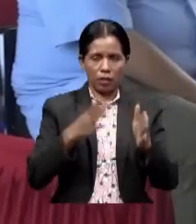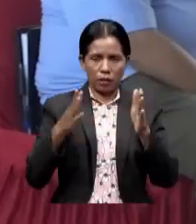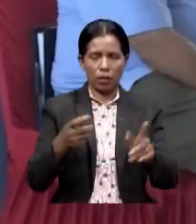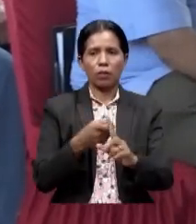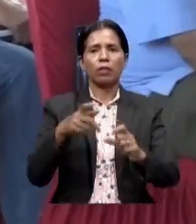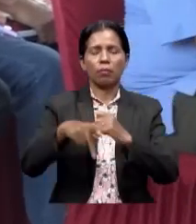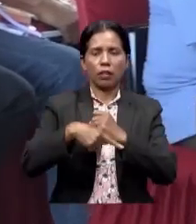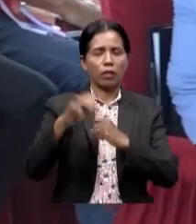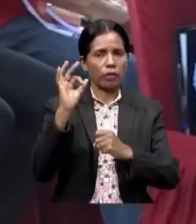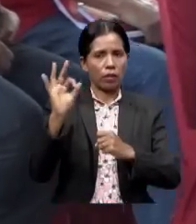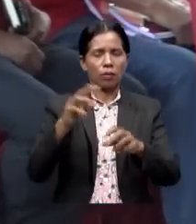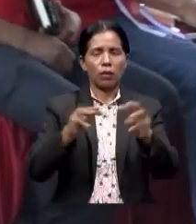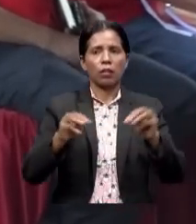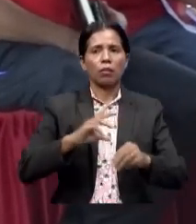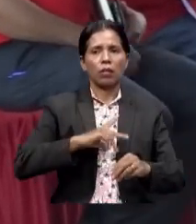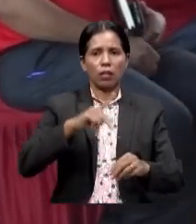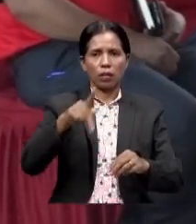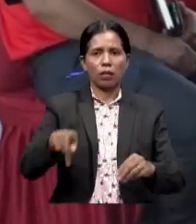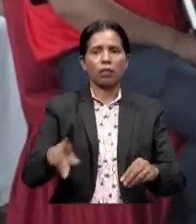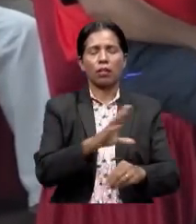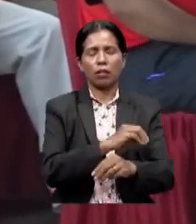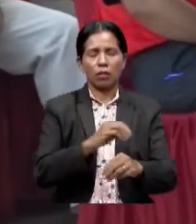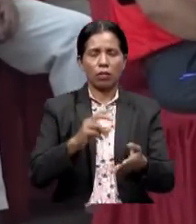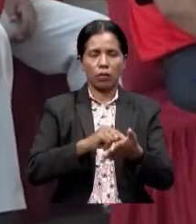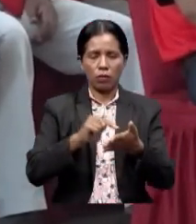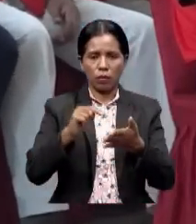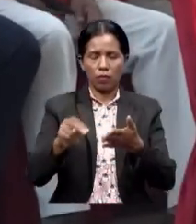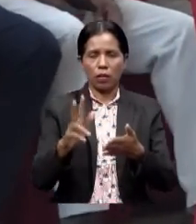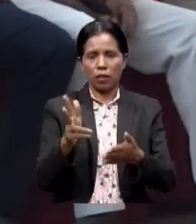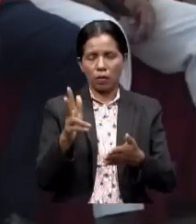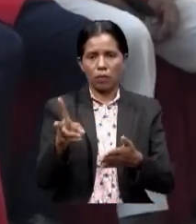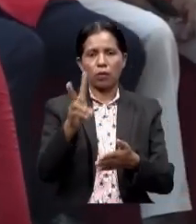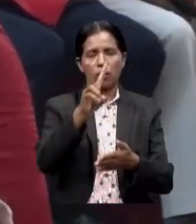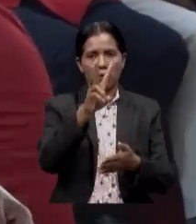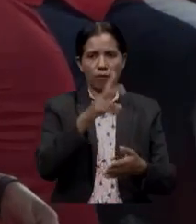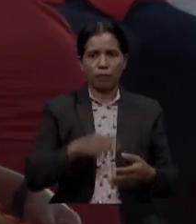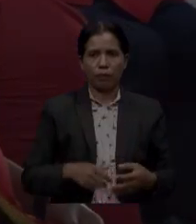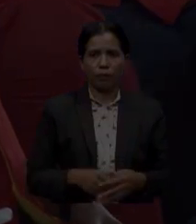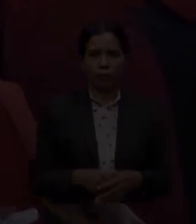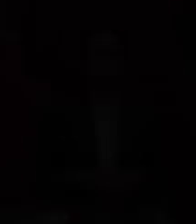Partido Fretilin, município de Liquiçá, ocupa número 300 rua. Equipa cobertura, Ziemen.